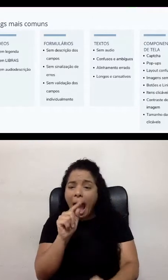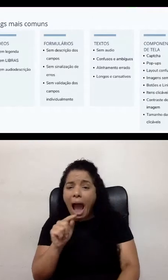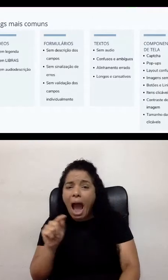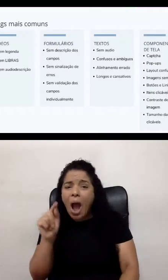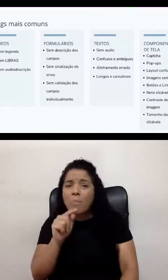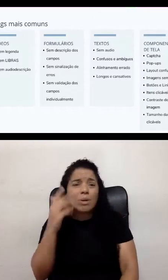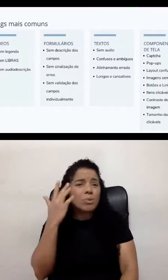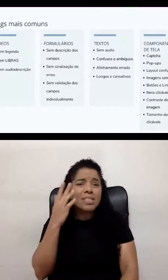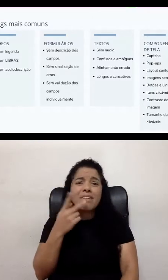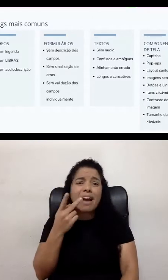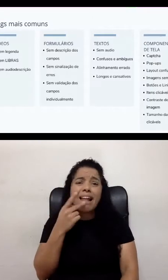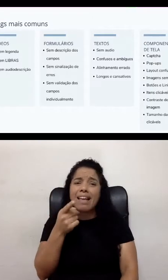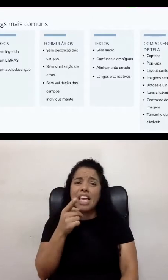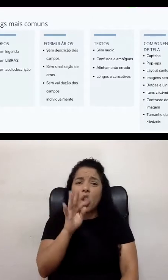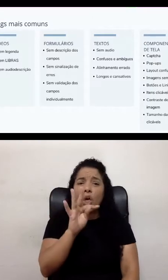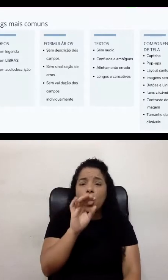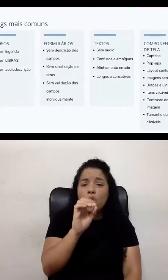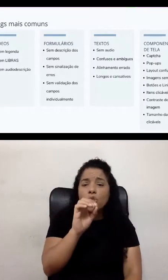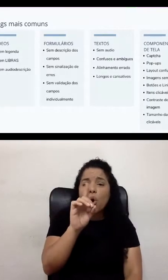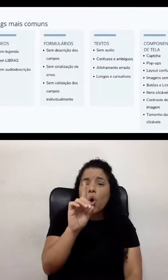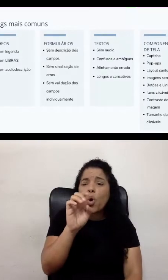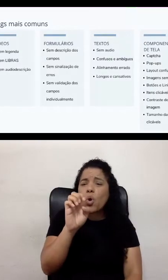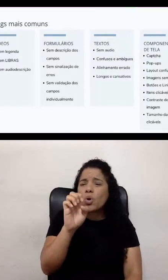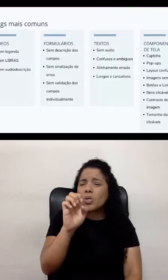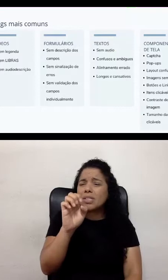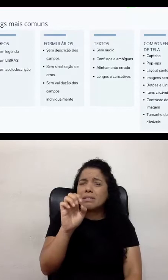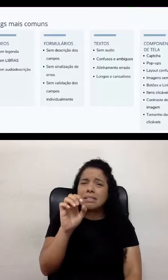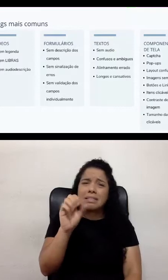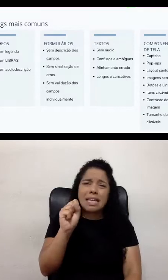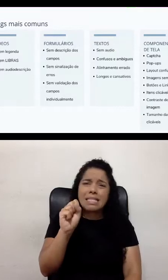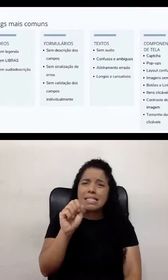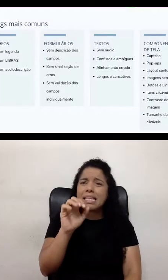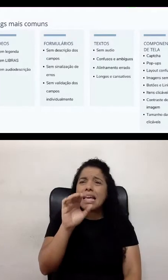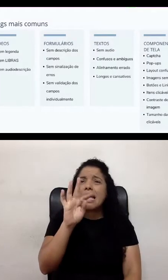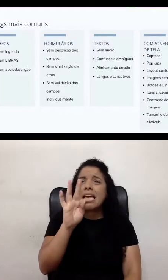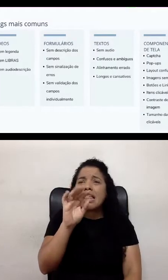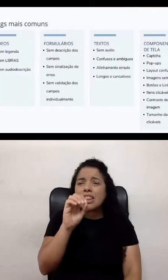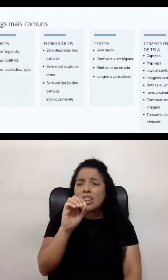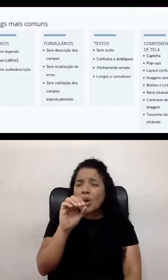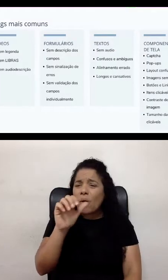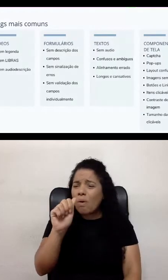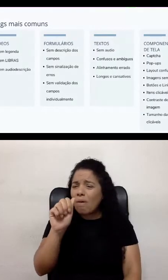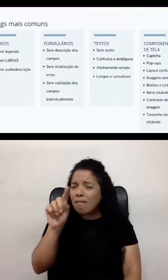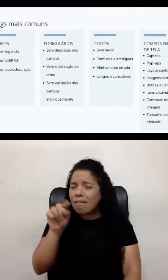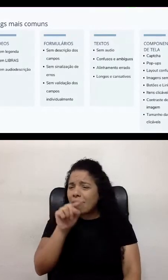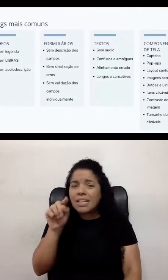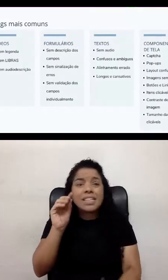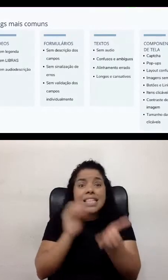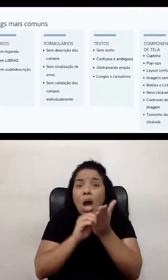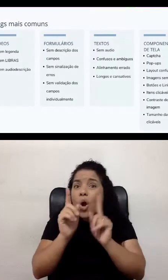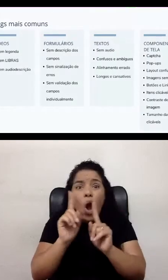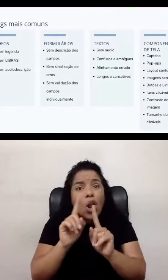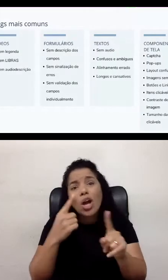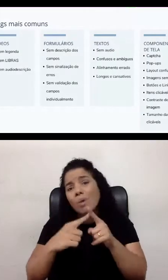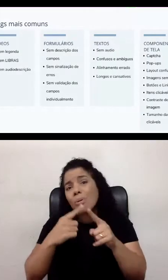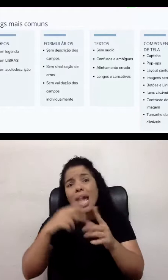nem pronunciar aquilo, todes, não coloque, por quê, gente? O leitor de tela não entende aquilo, tá? O leitor